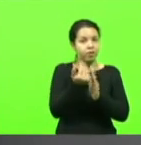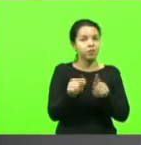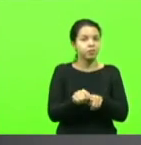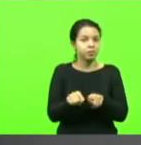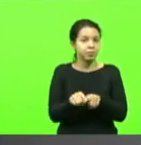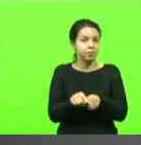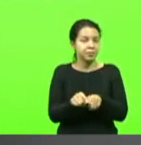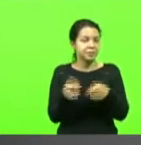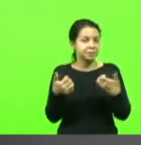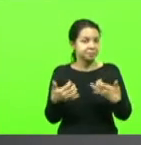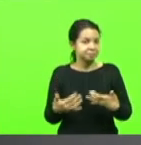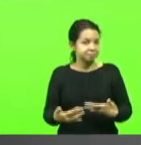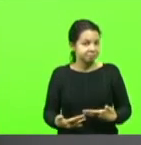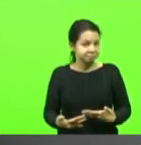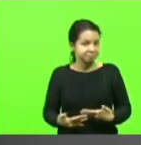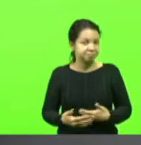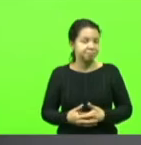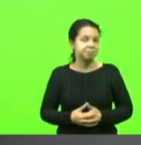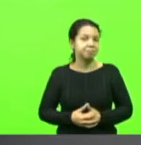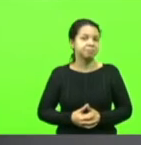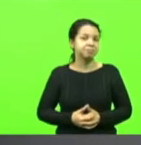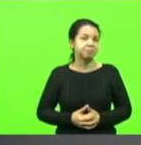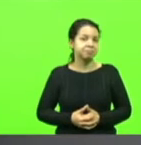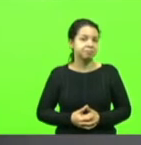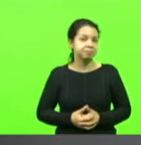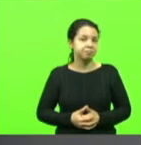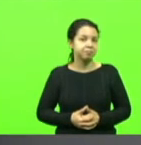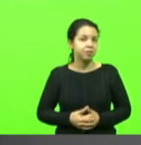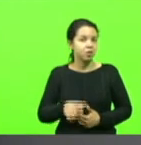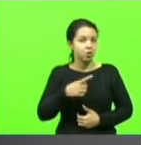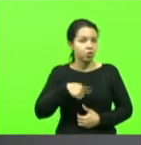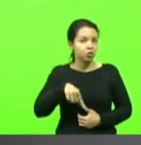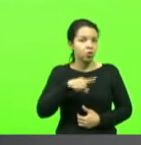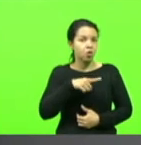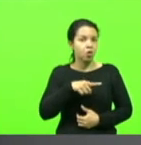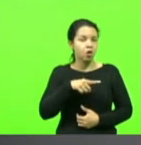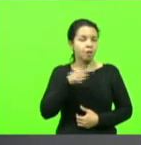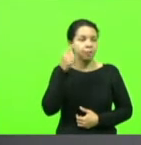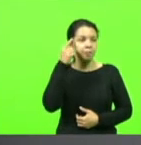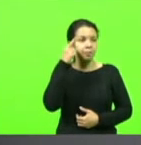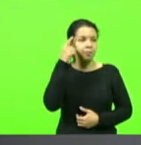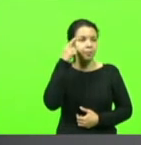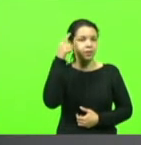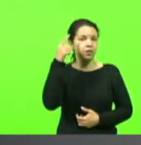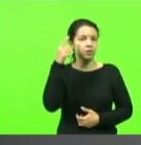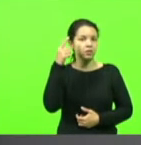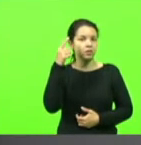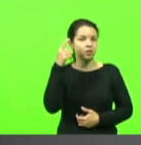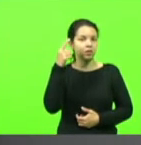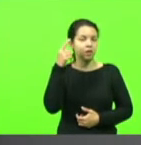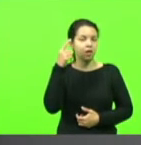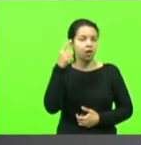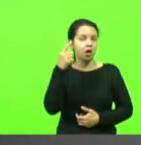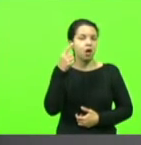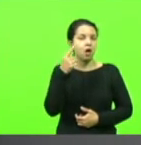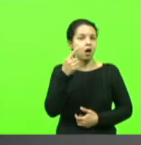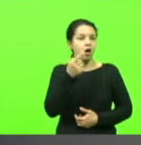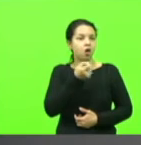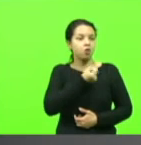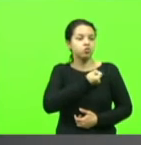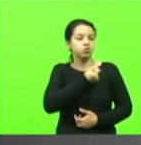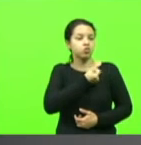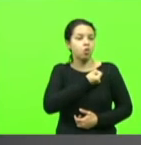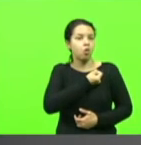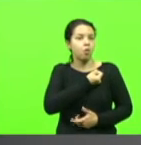quando e quando a gente pensa em Ah e dá números a